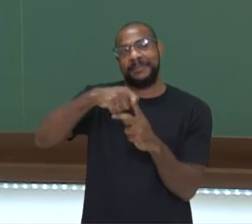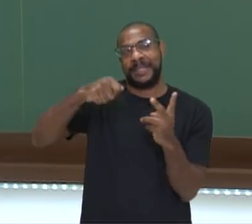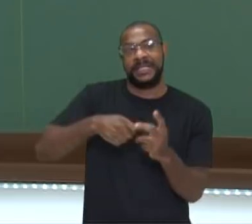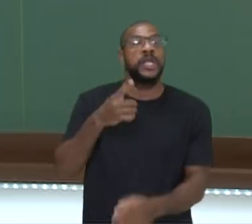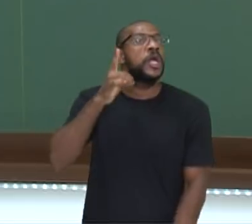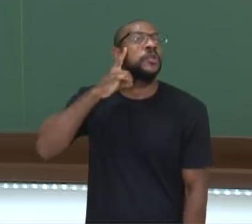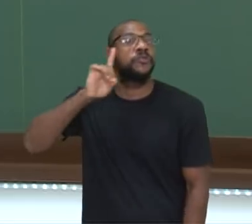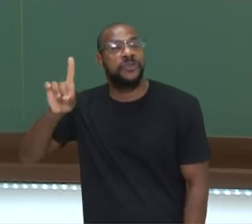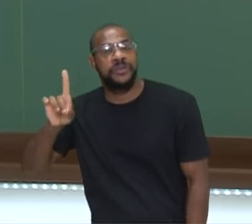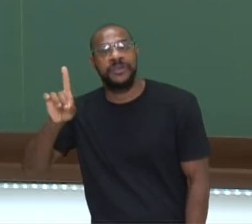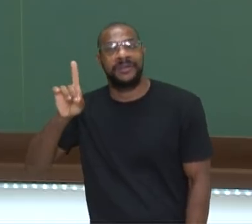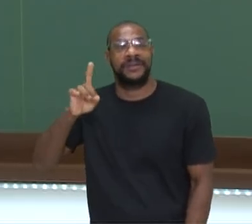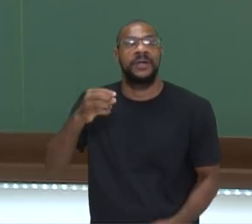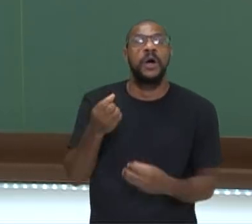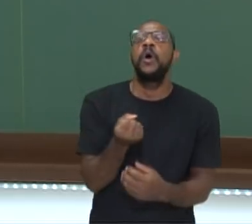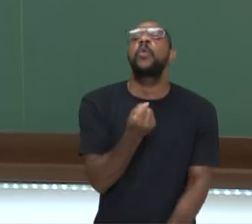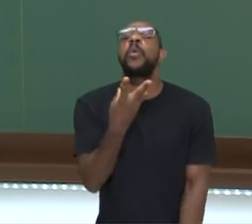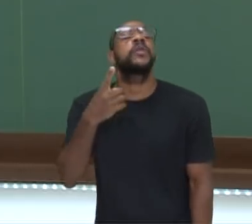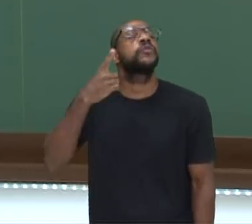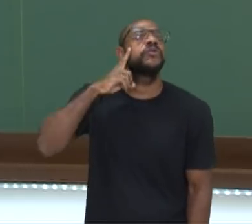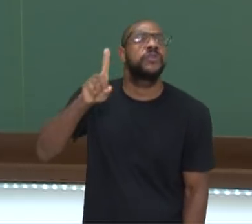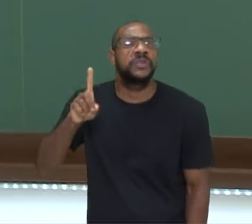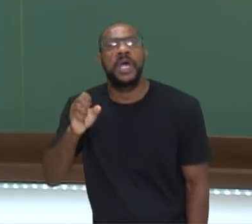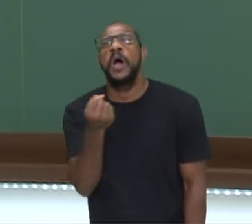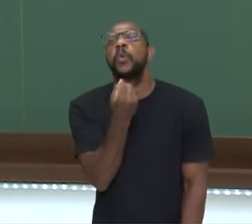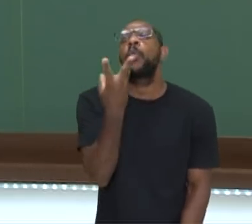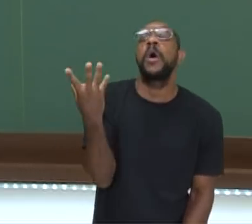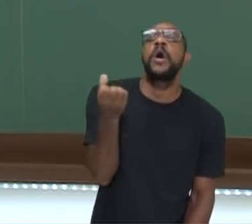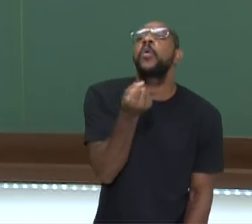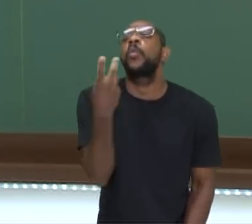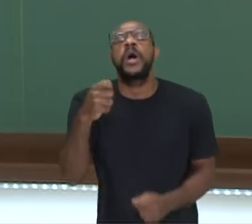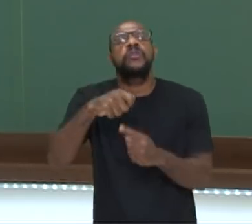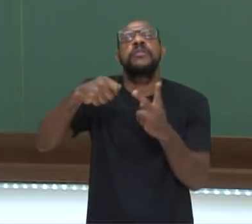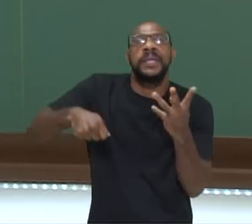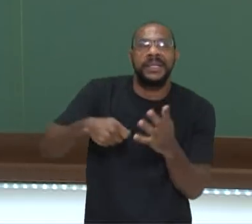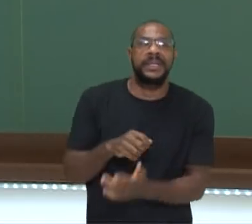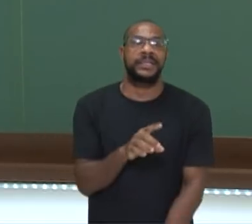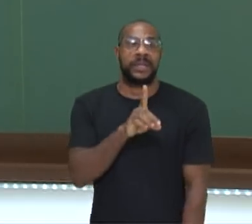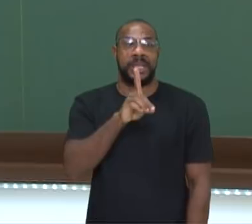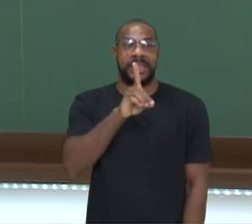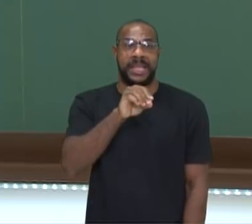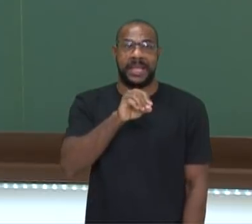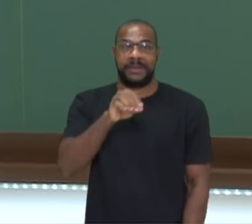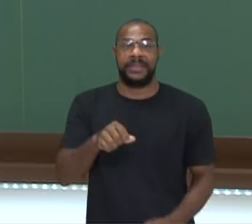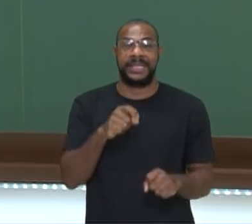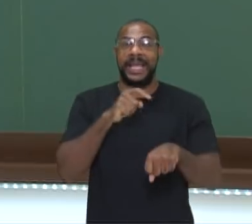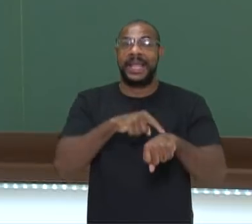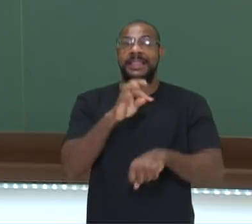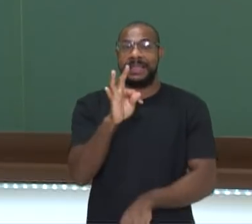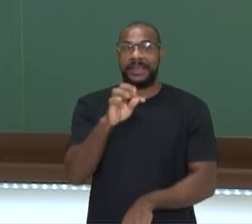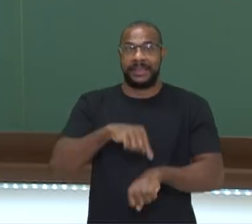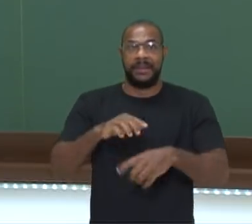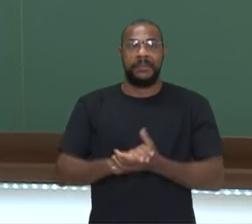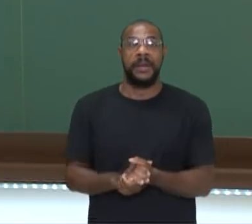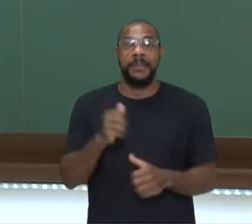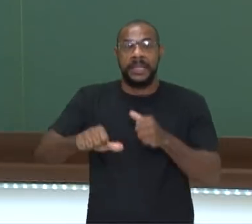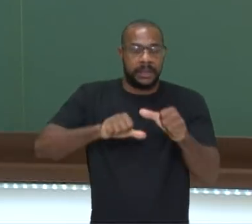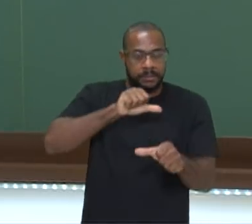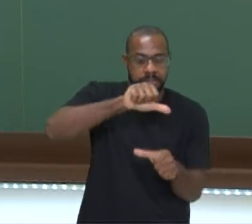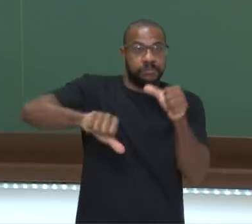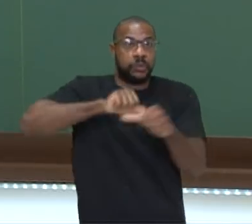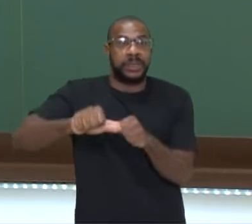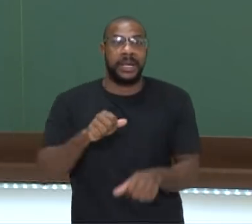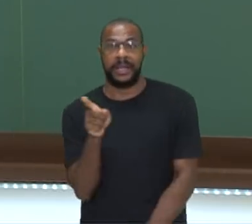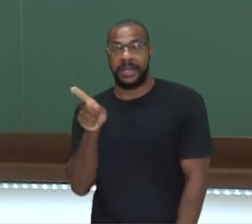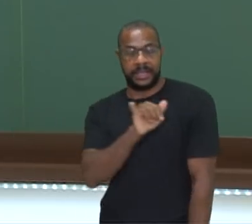tem que transformar o tempo normalmente, que é mais fácil fazer essa transformação. Outra coisa, a gente precisa transformar essa